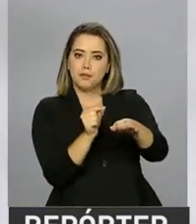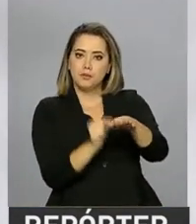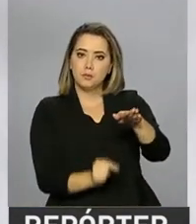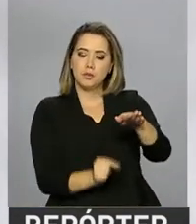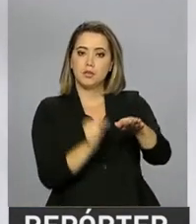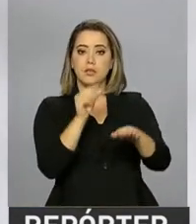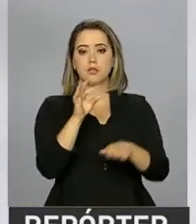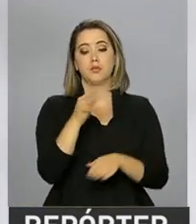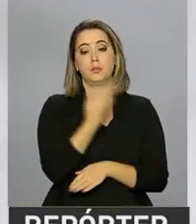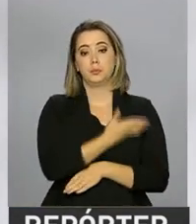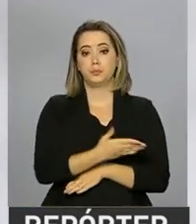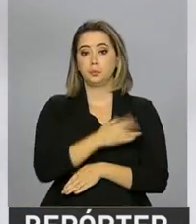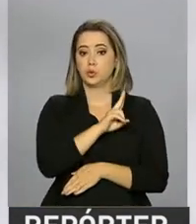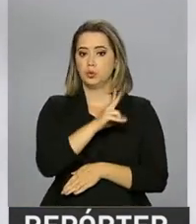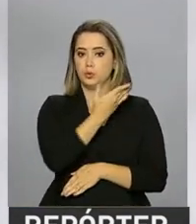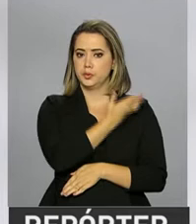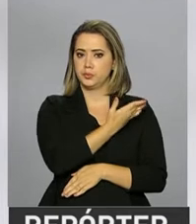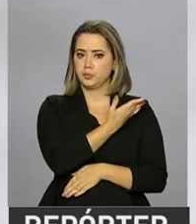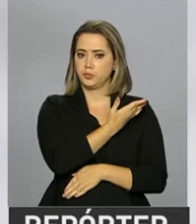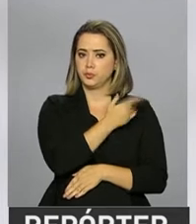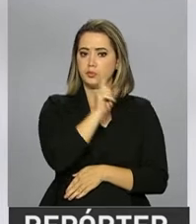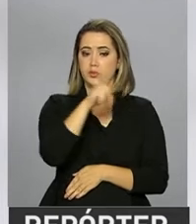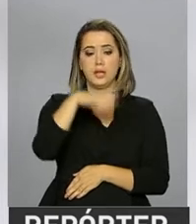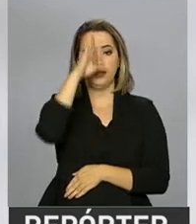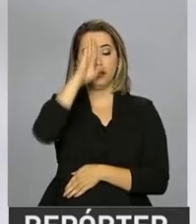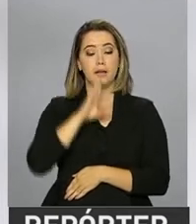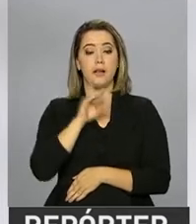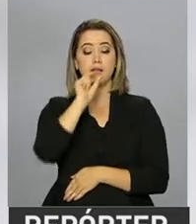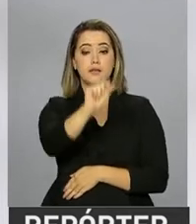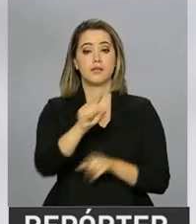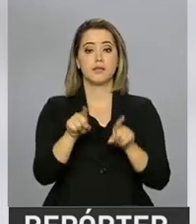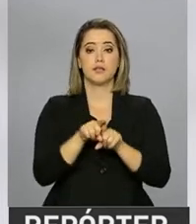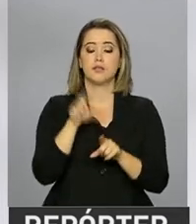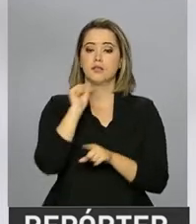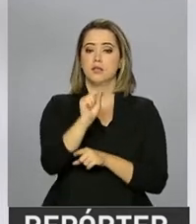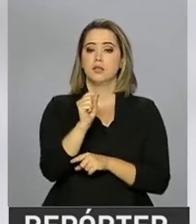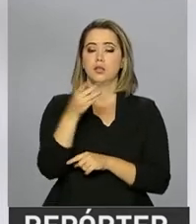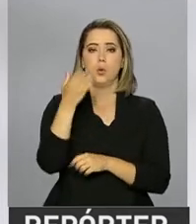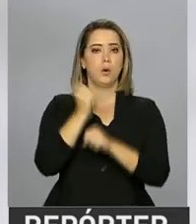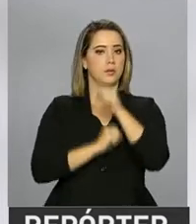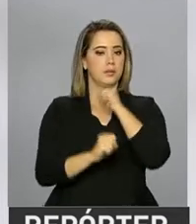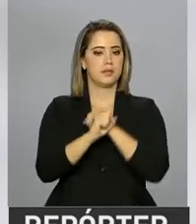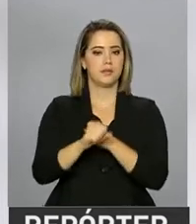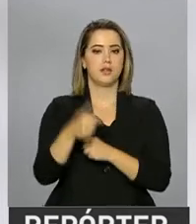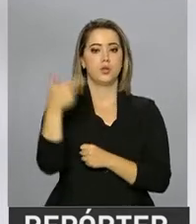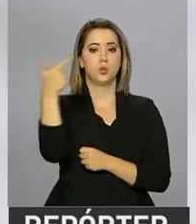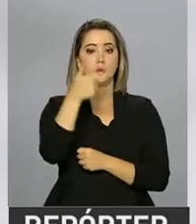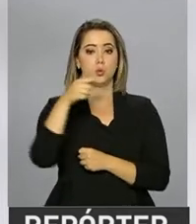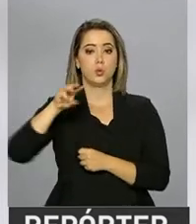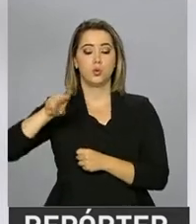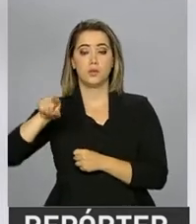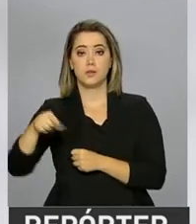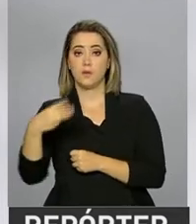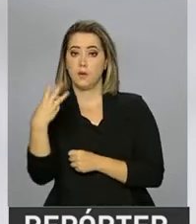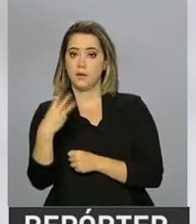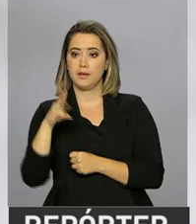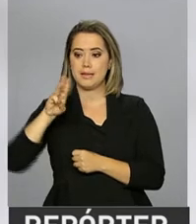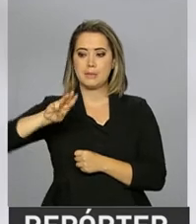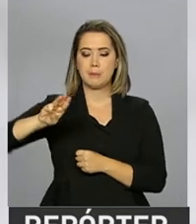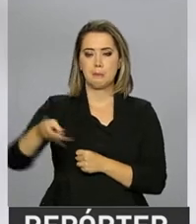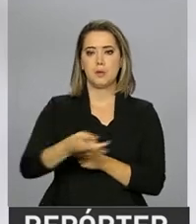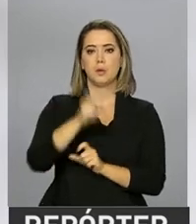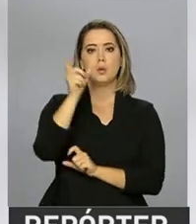triagem neonatal é realizado de graça no ano passado cerca de 2 milhões e 300 mil recém-nascidos